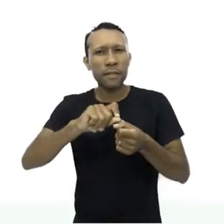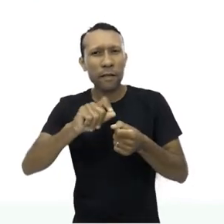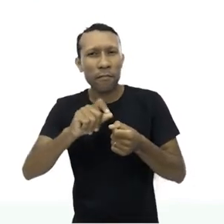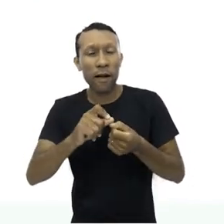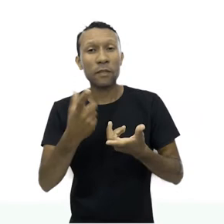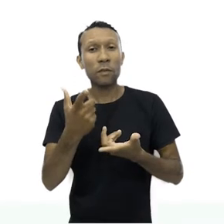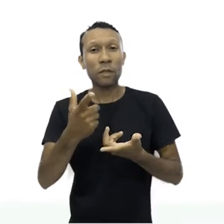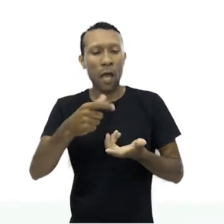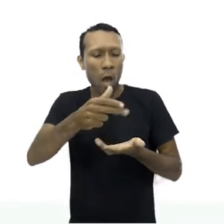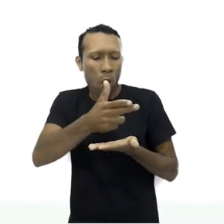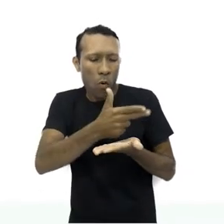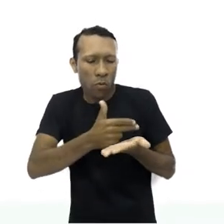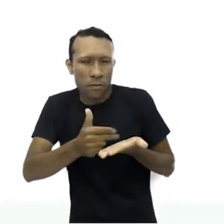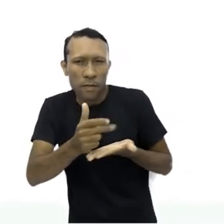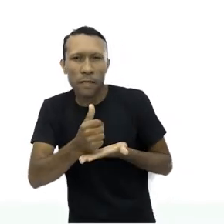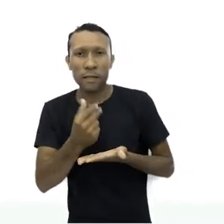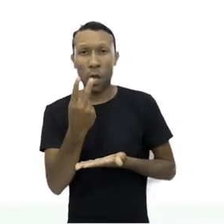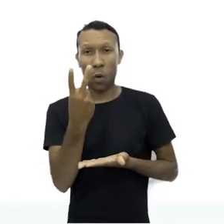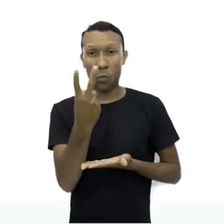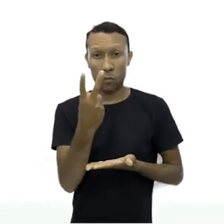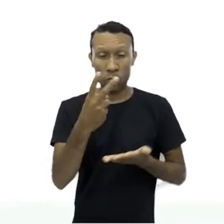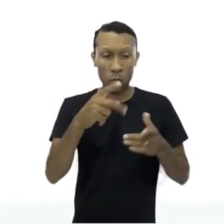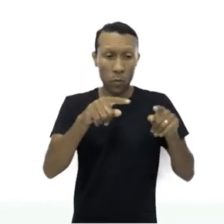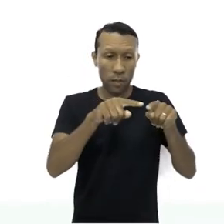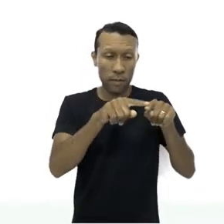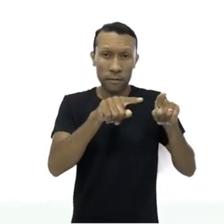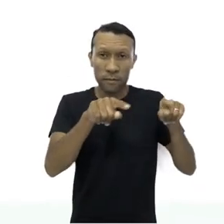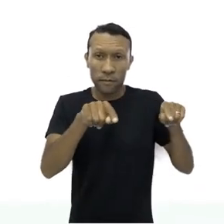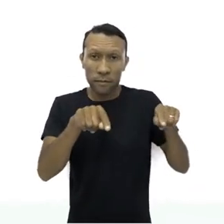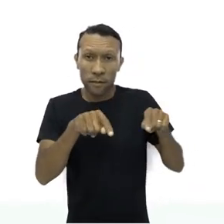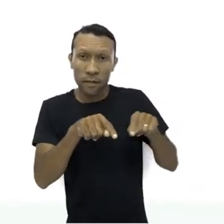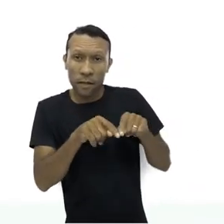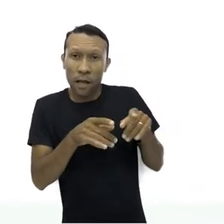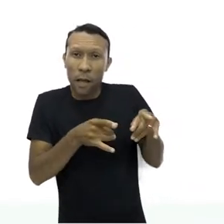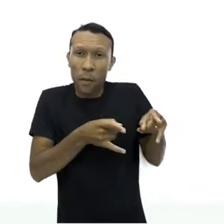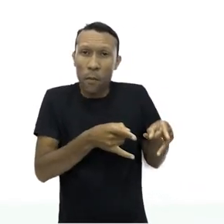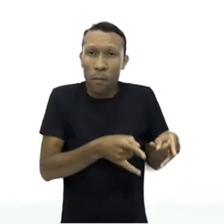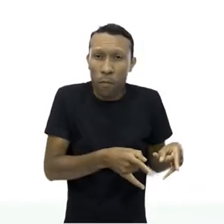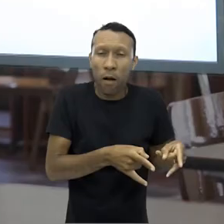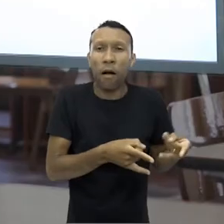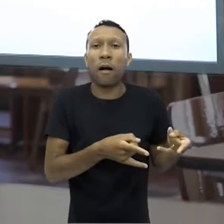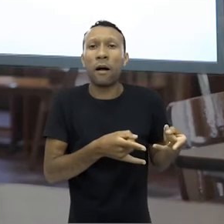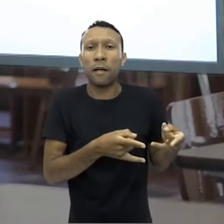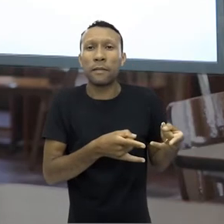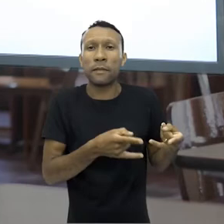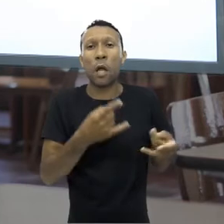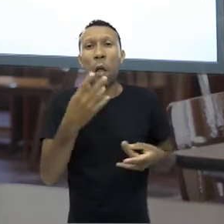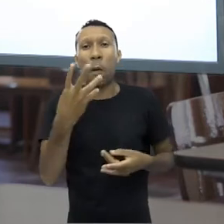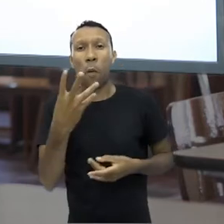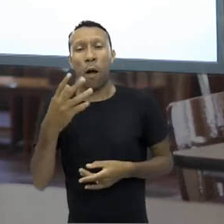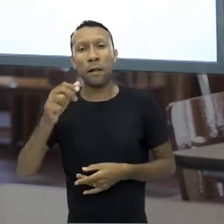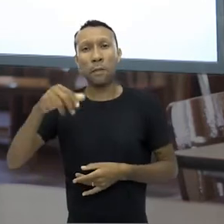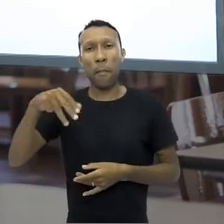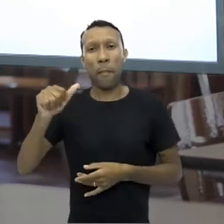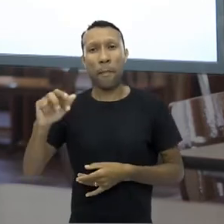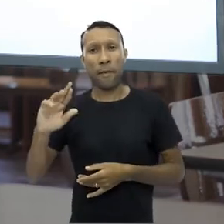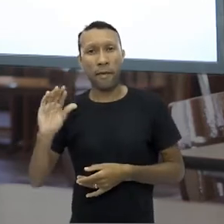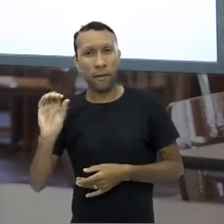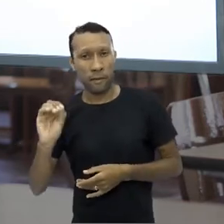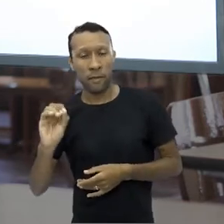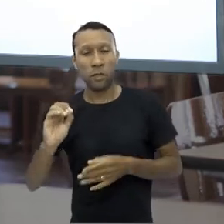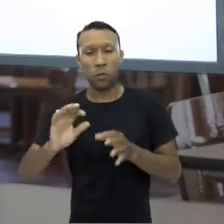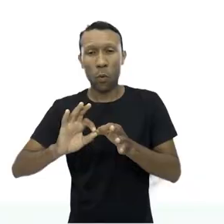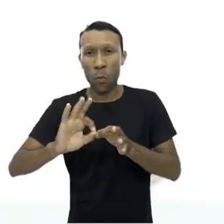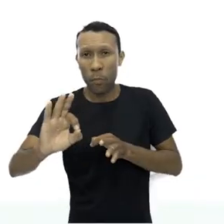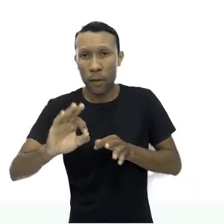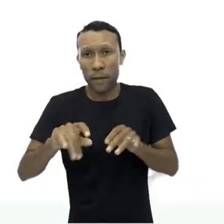casa com 2 quartos. Cada quarto tem que ter 4 metros por 3 metros, ou seja, 4 metros de comprimento e 3 metros de largura,